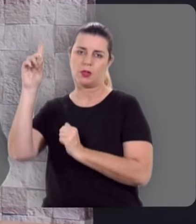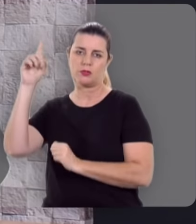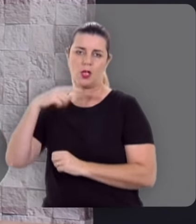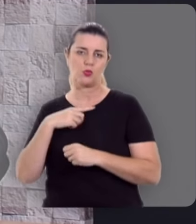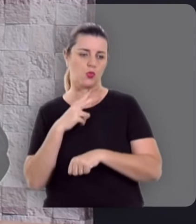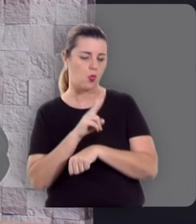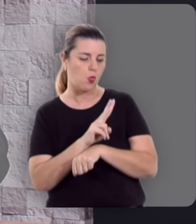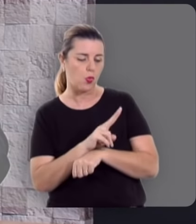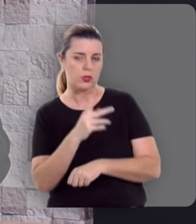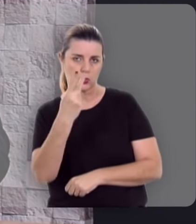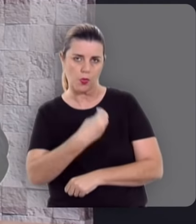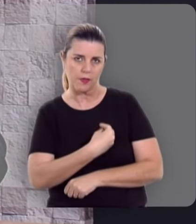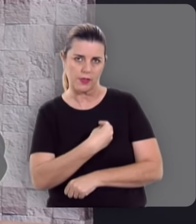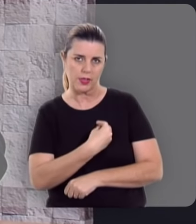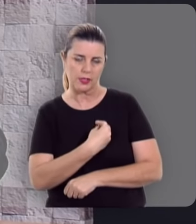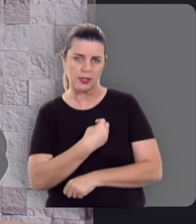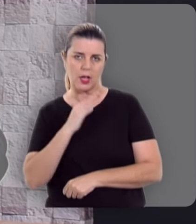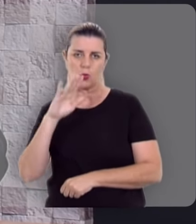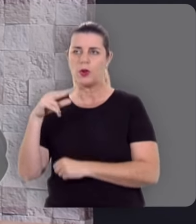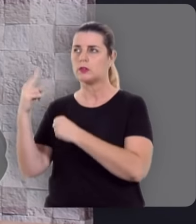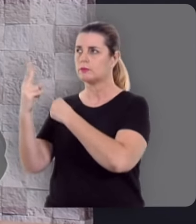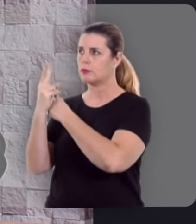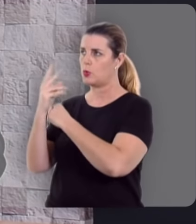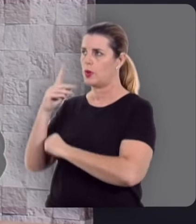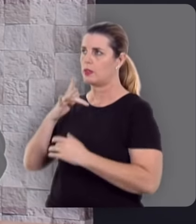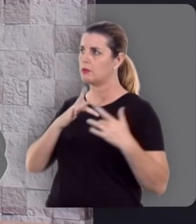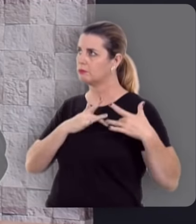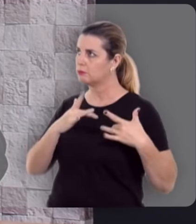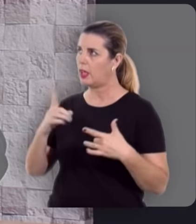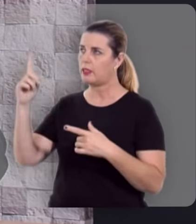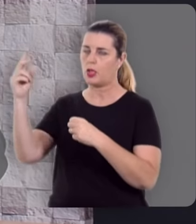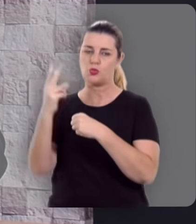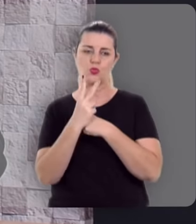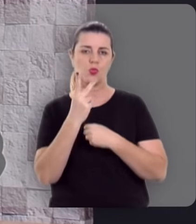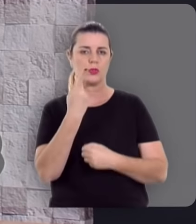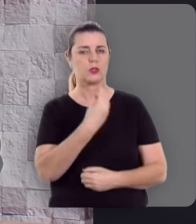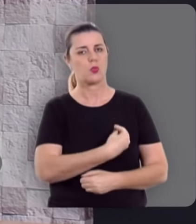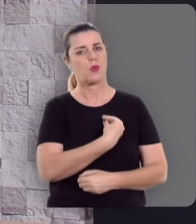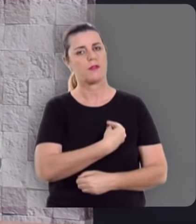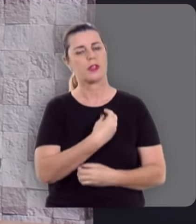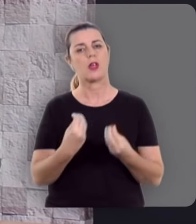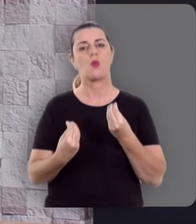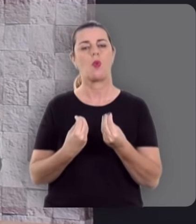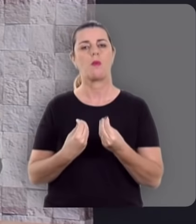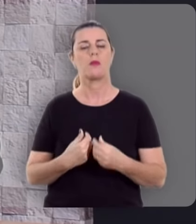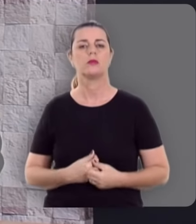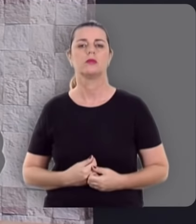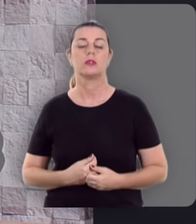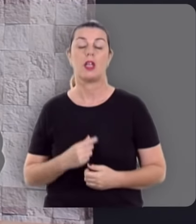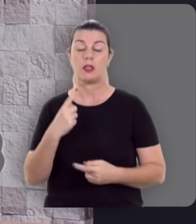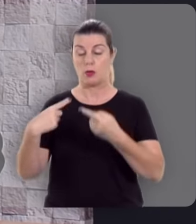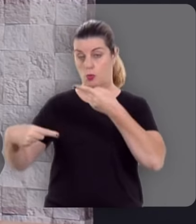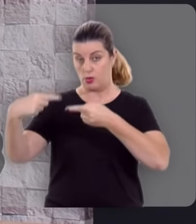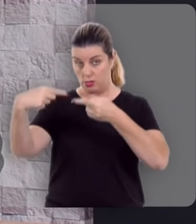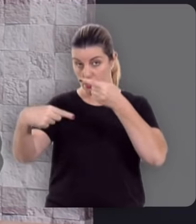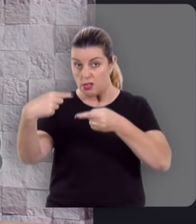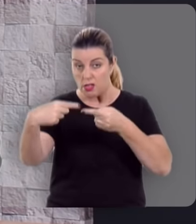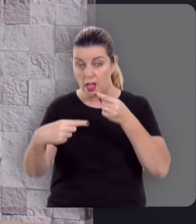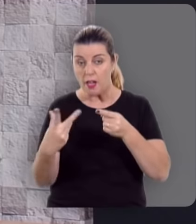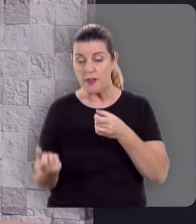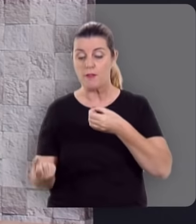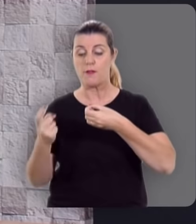Quando você anda com Deus, Deus defende você. Quando você cuida da sua piedade, Deus cuida da sua